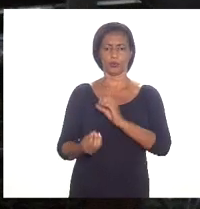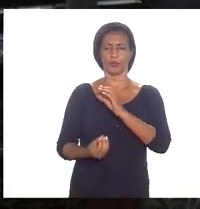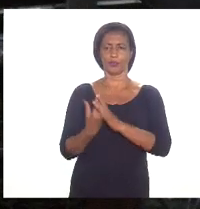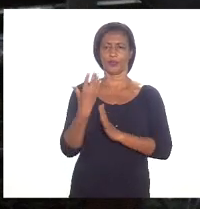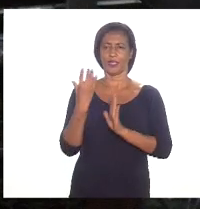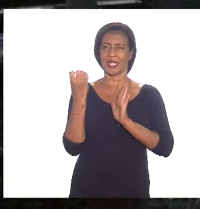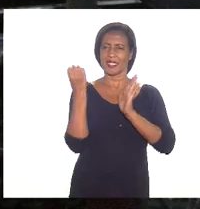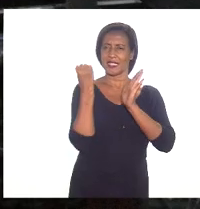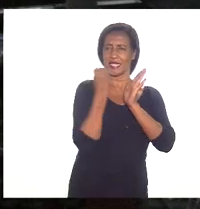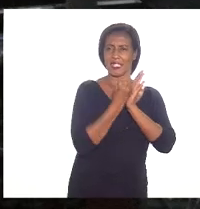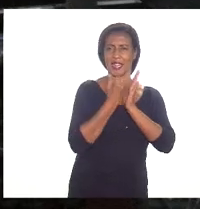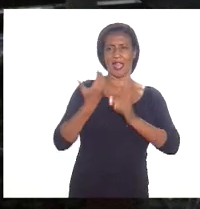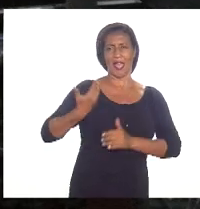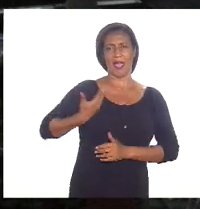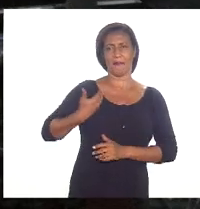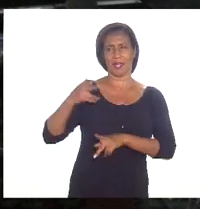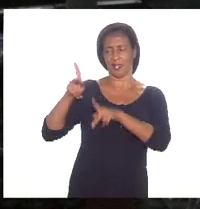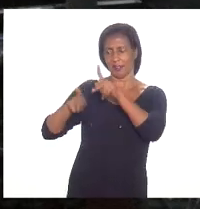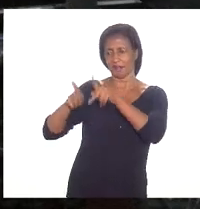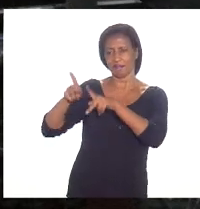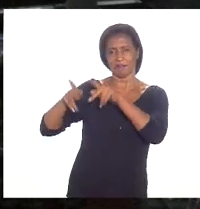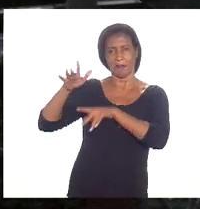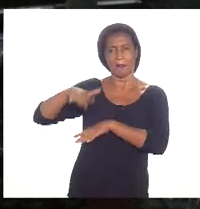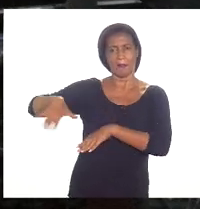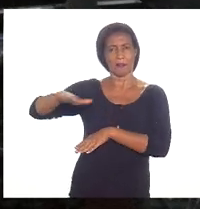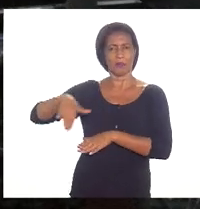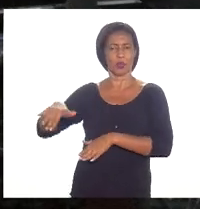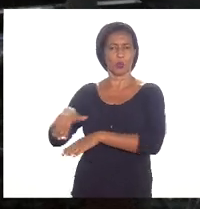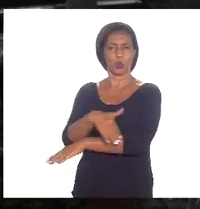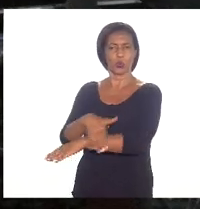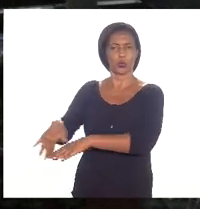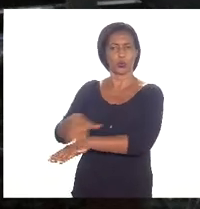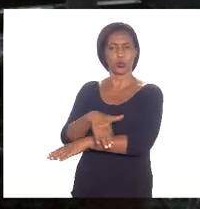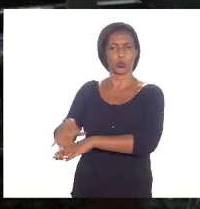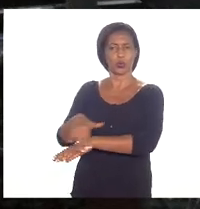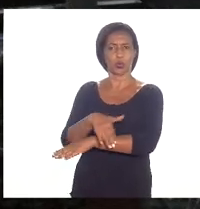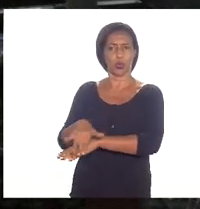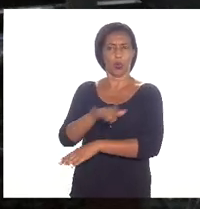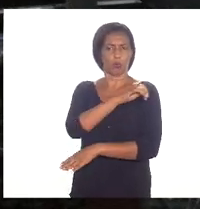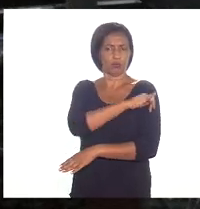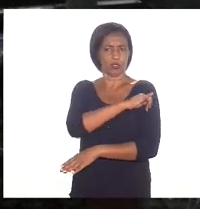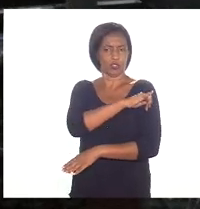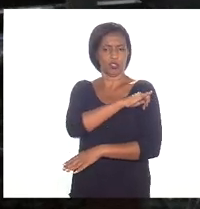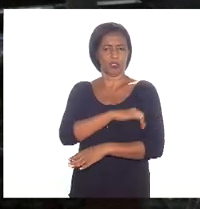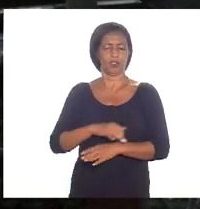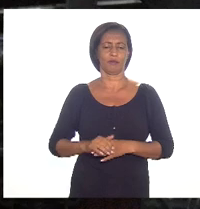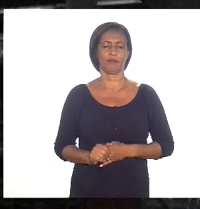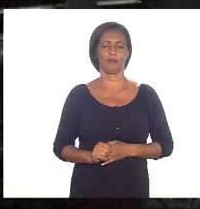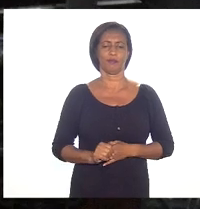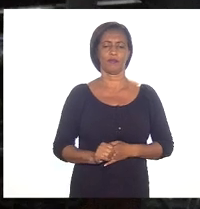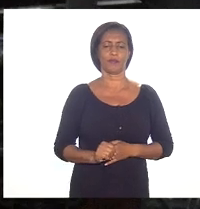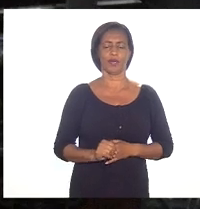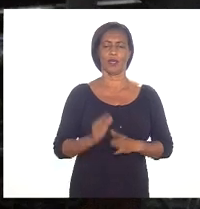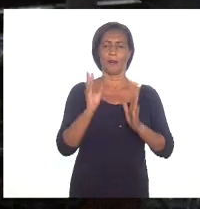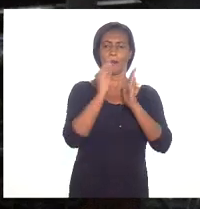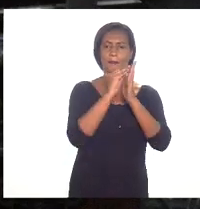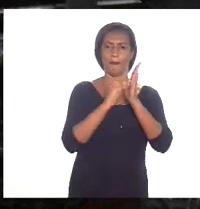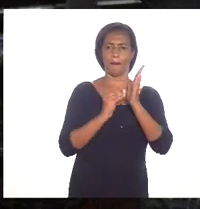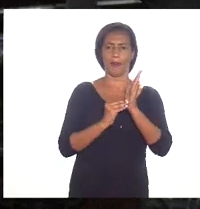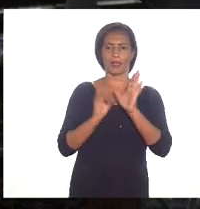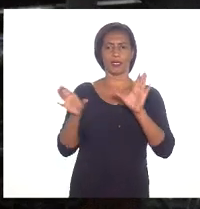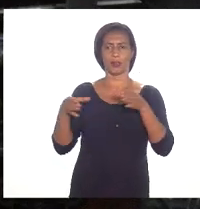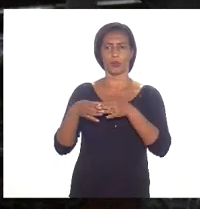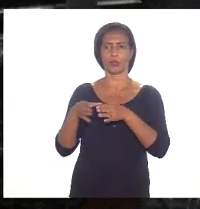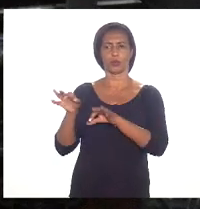selo Empresa Amiga da População em Situação de Rua, no âmbito do Estado do Rio de Janeiro e das outras providências. Pendendo de pareceres das Comissões de Constituição